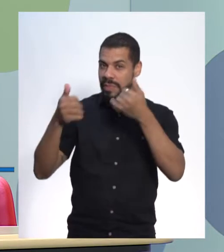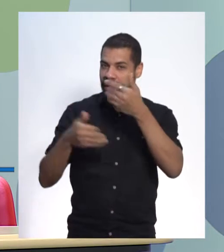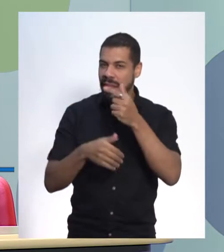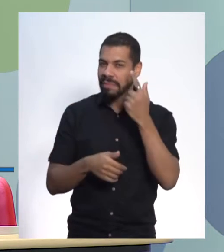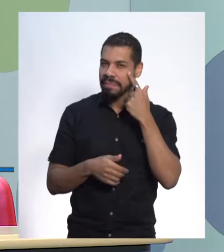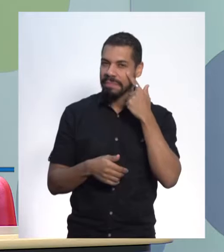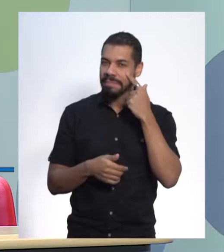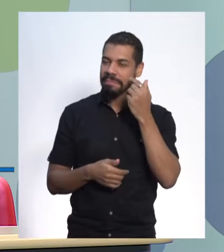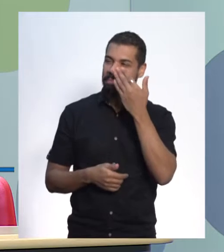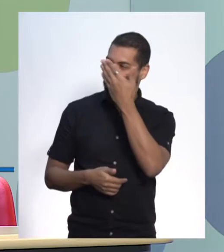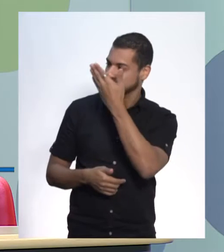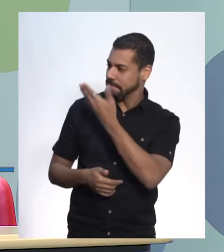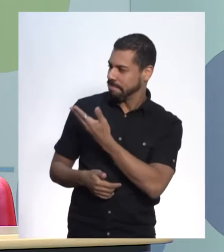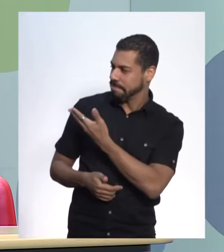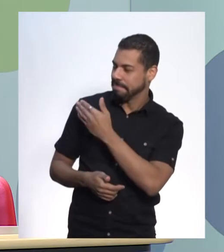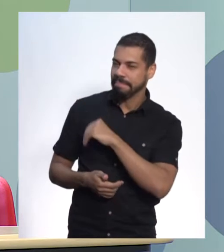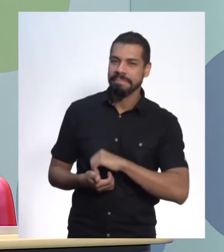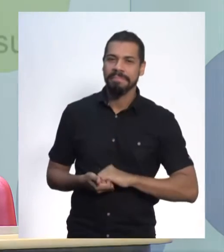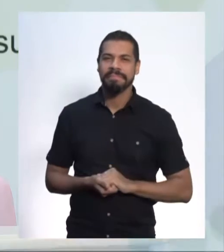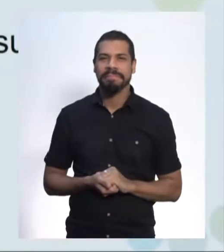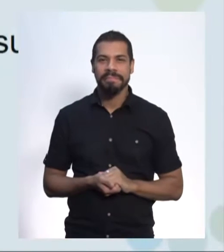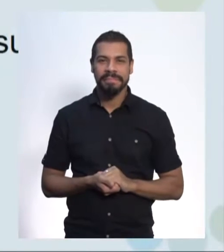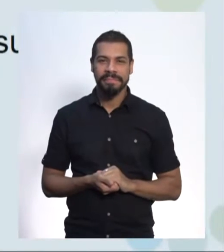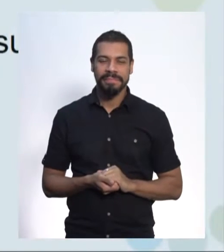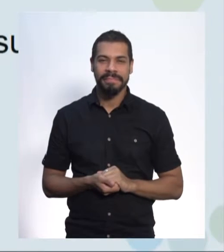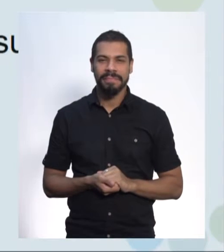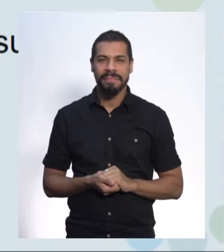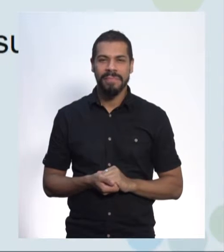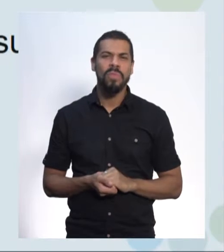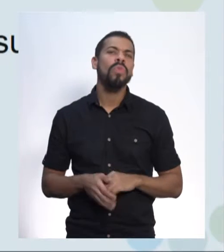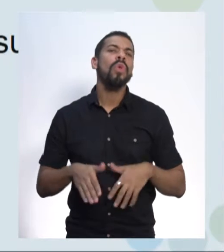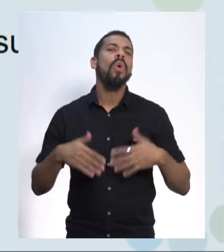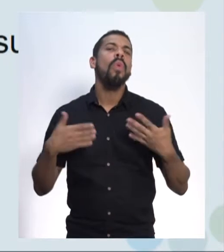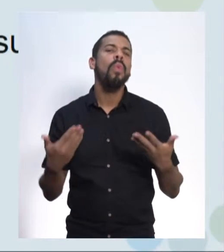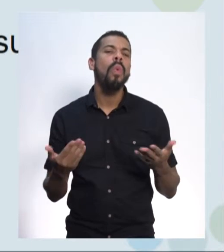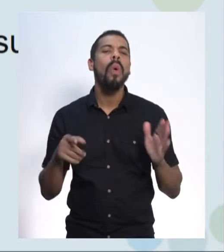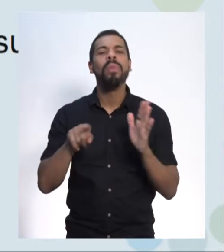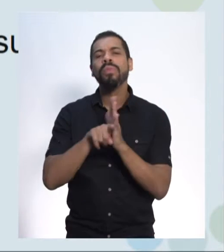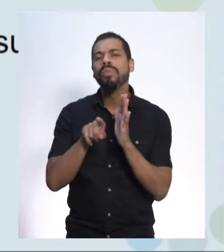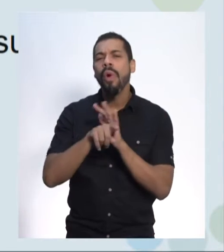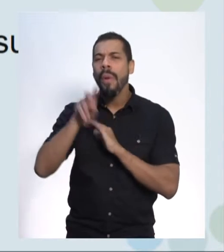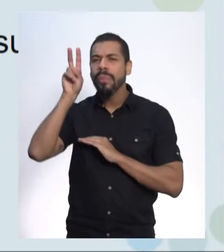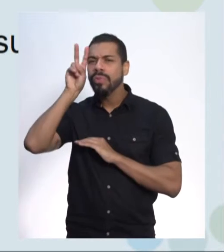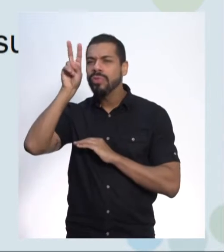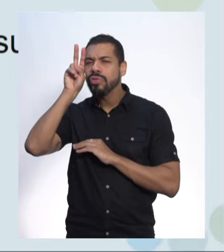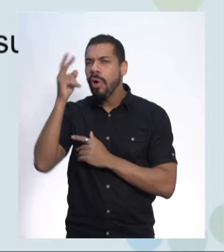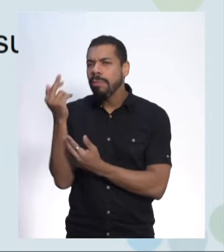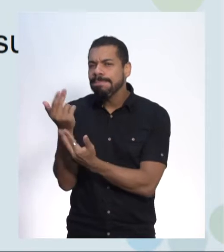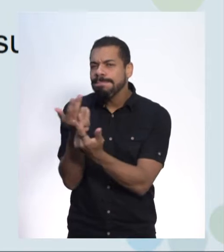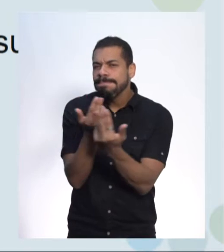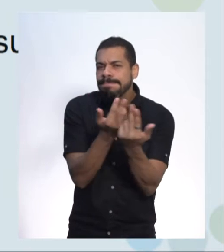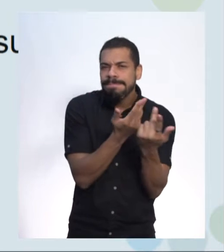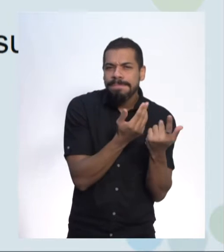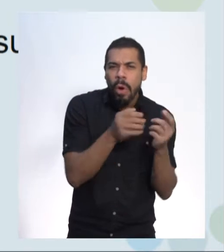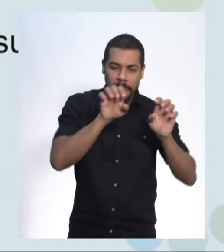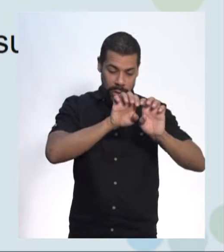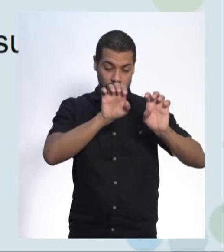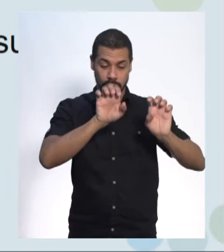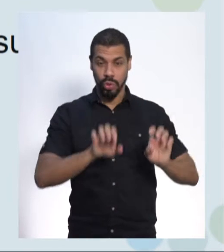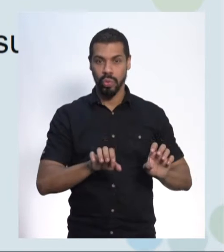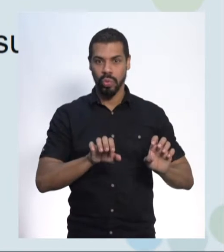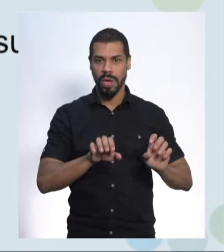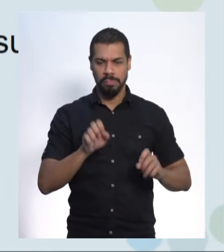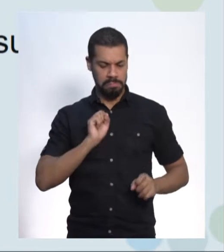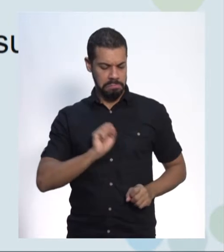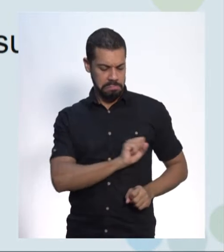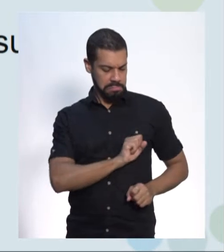chat, é a participação. Qual história você lembra que possui uma estrutura semelhante? Alguém que é um herói, que parte